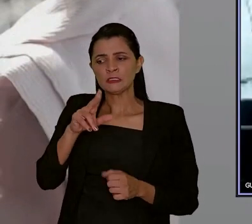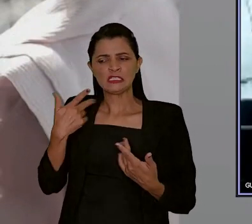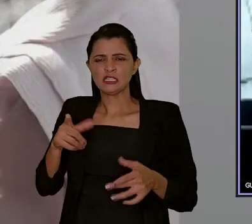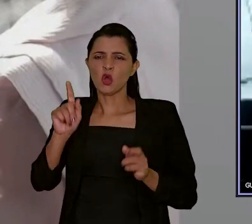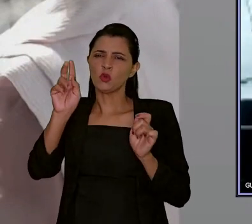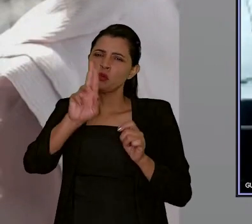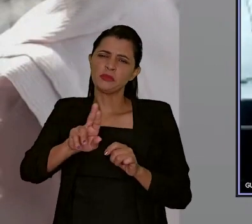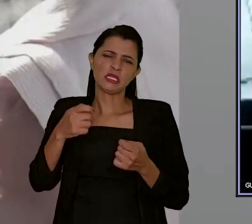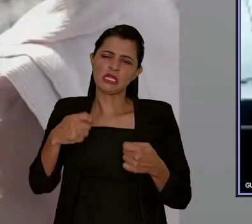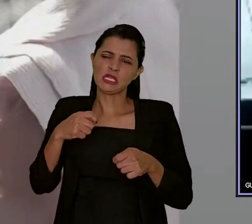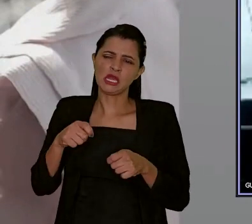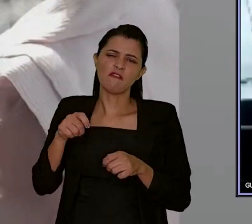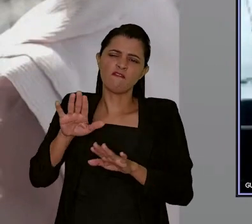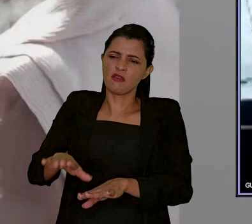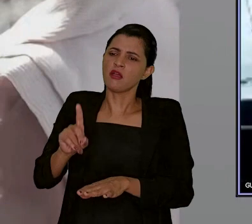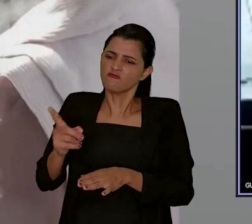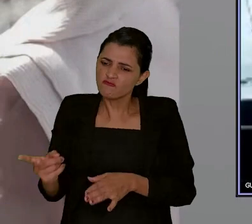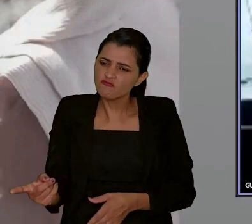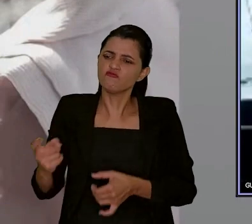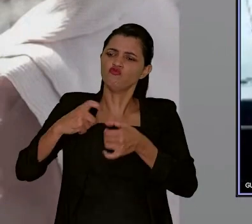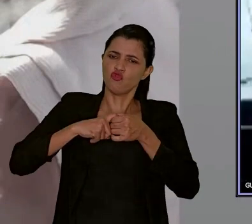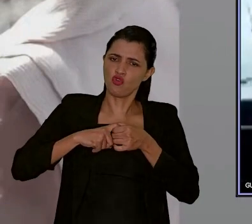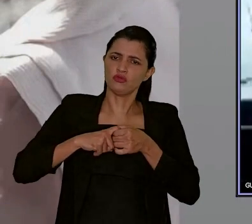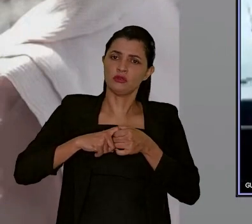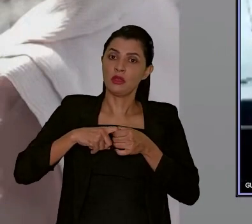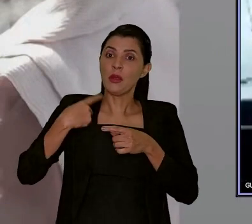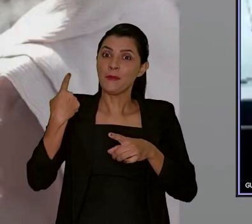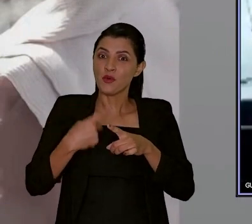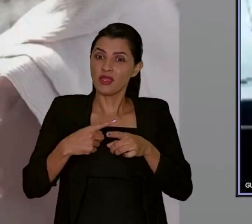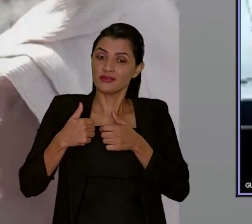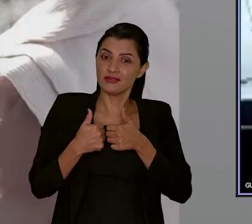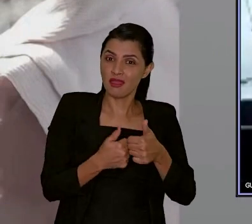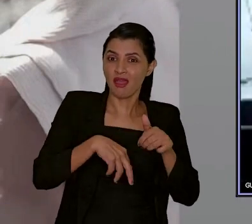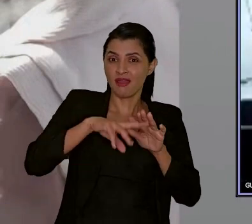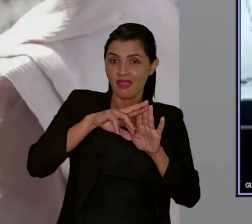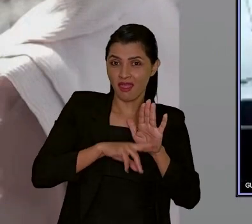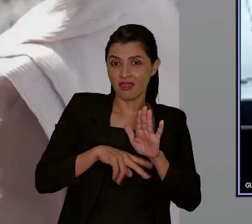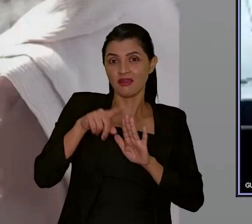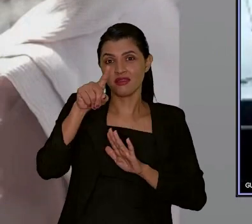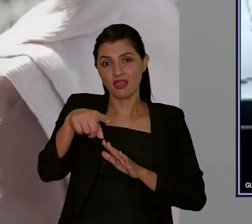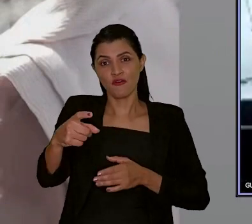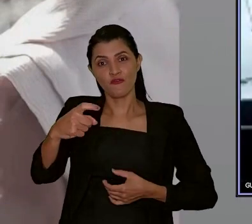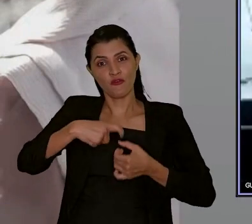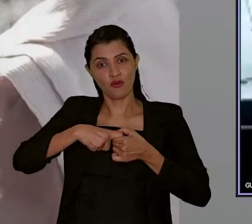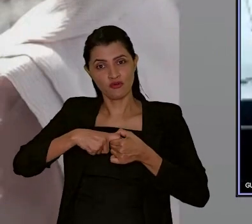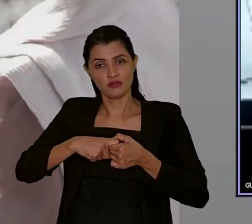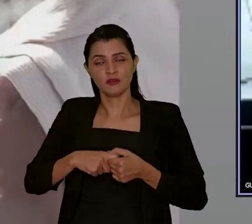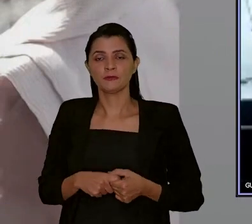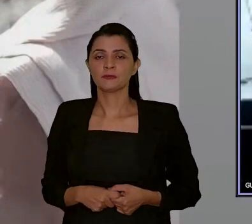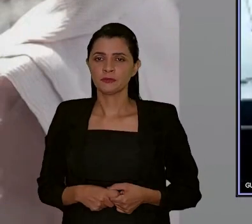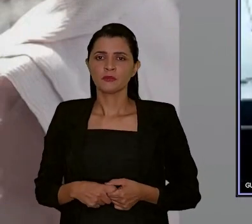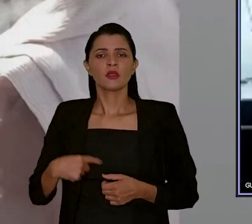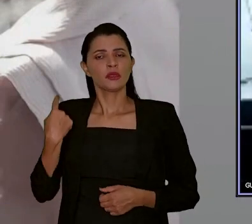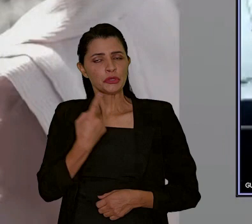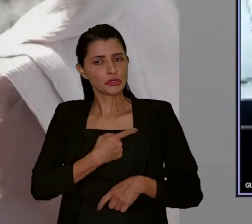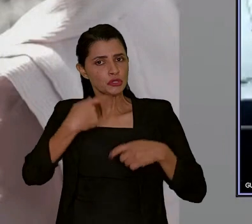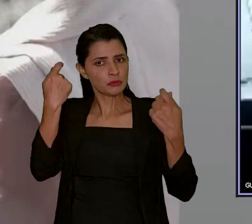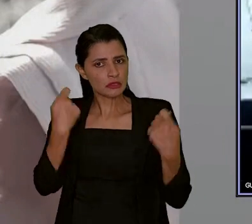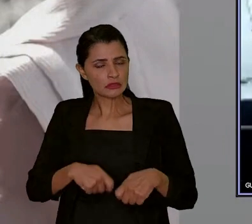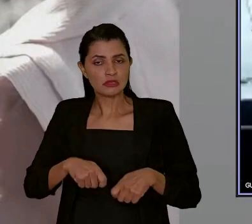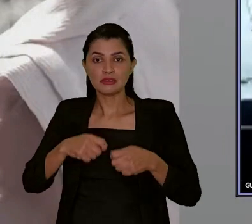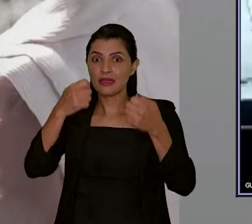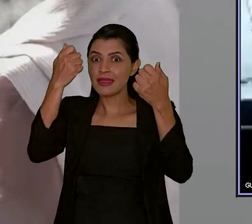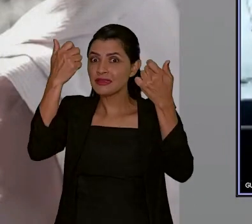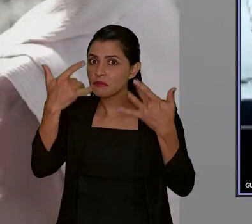porque a regra é o retorno. E nós precisamos deixar claro que os sistemas de justiça, e nós,